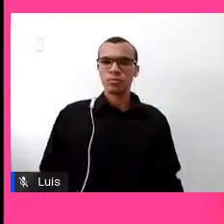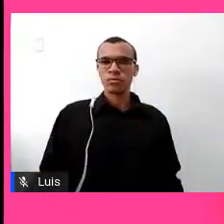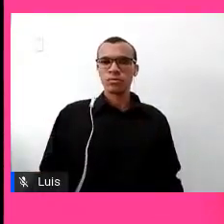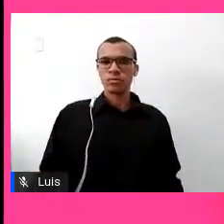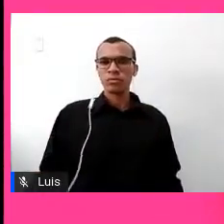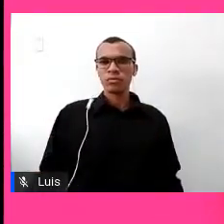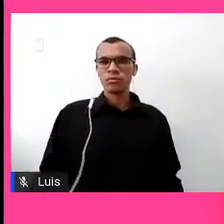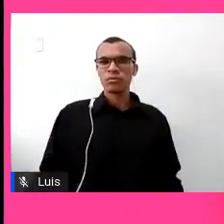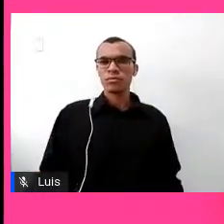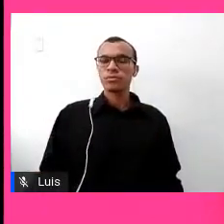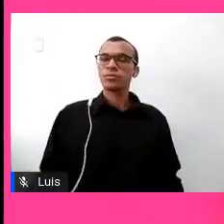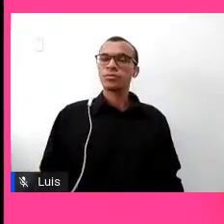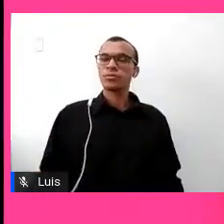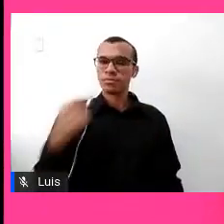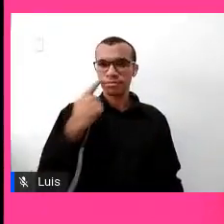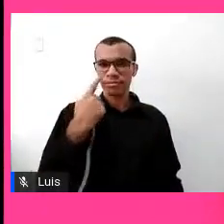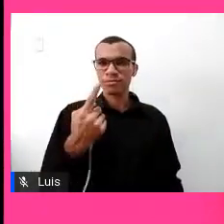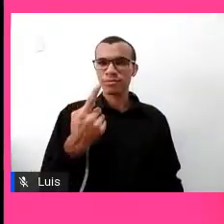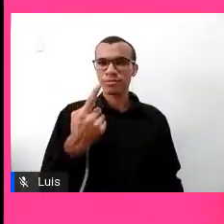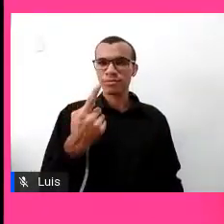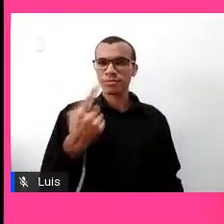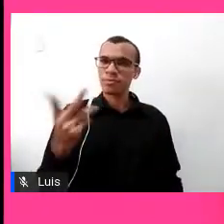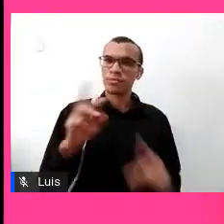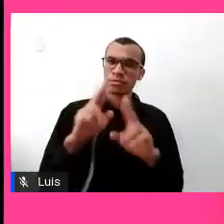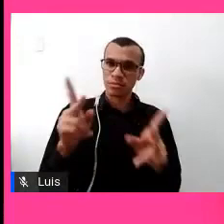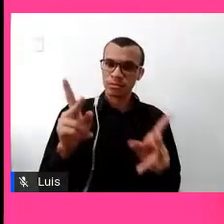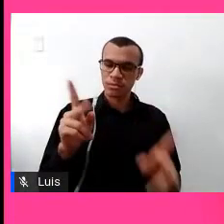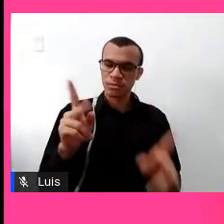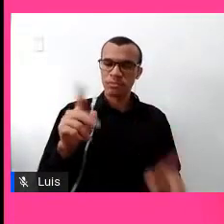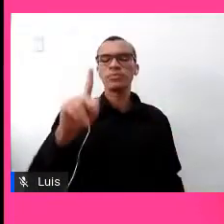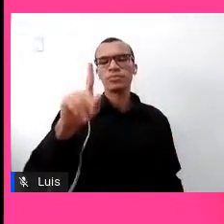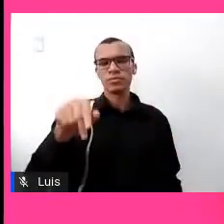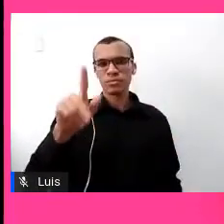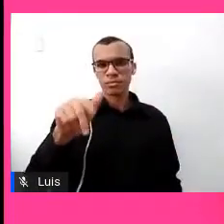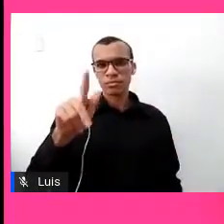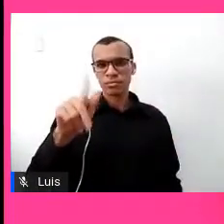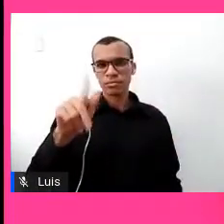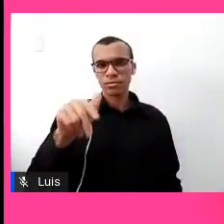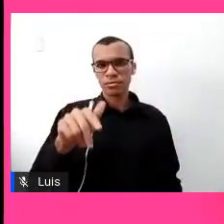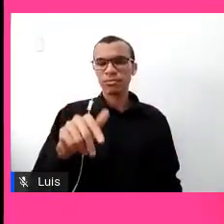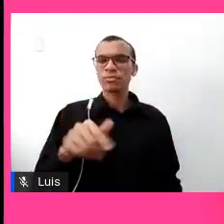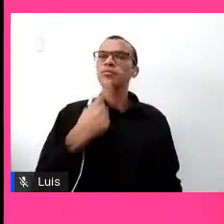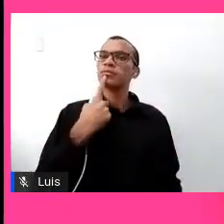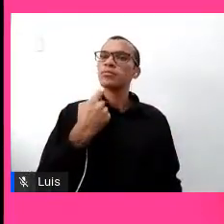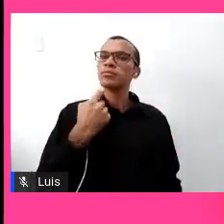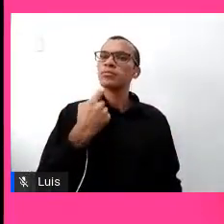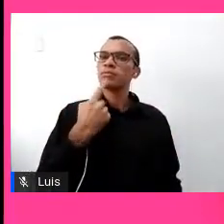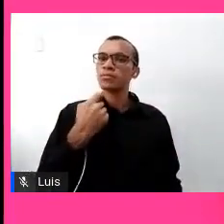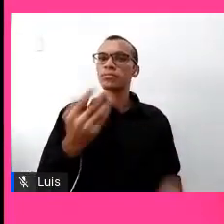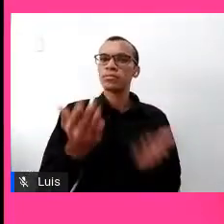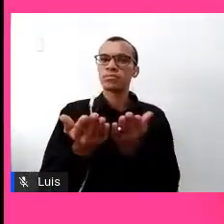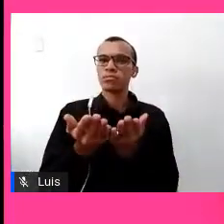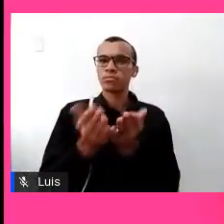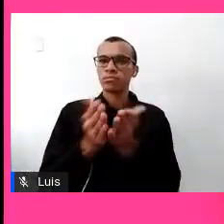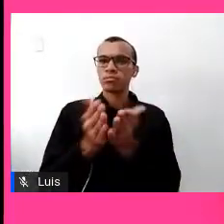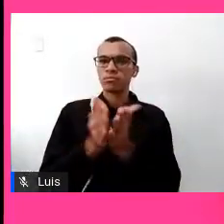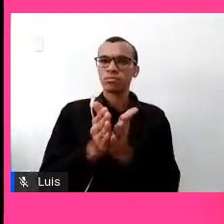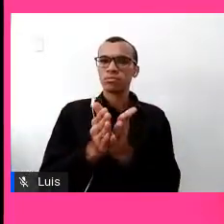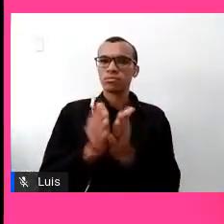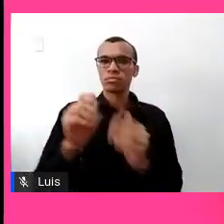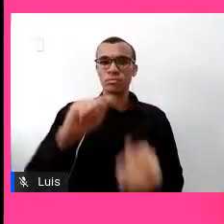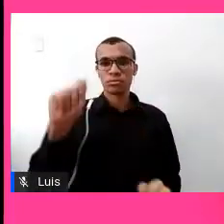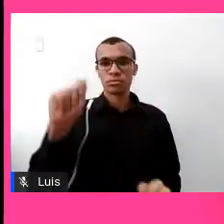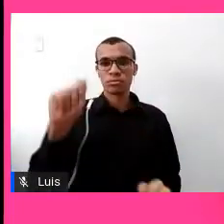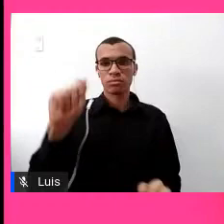Ah, então é essa a diferença? Exatamente. O que é vermelho é dobrado para cima. O que é azul é